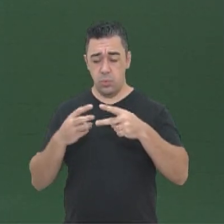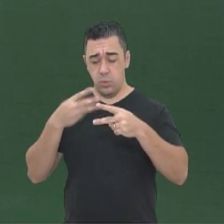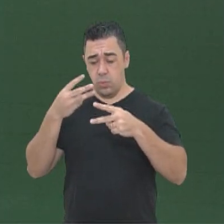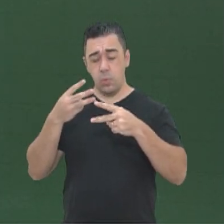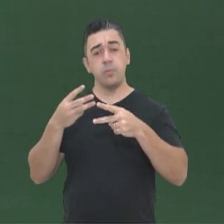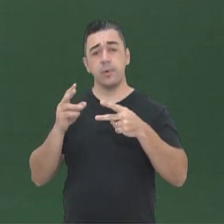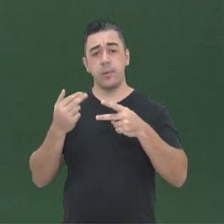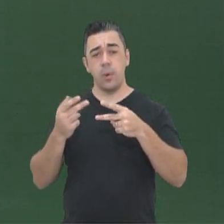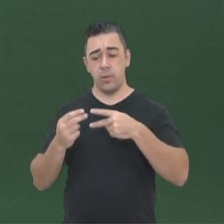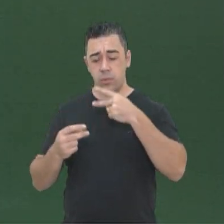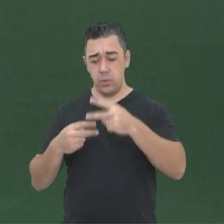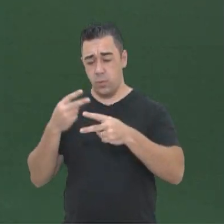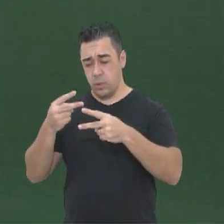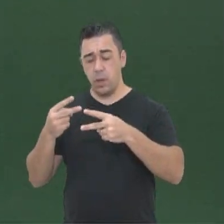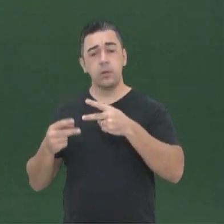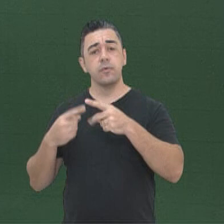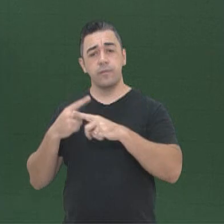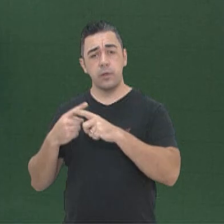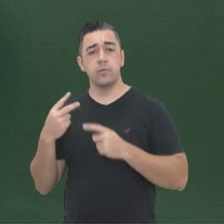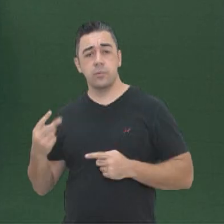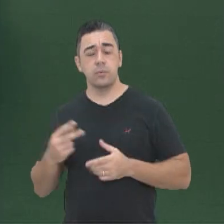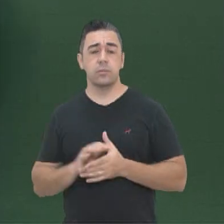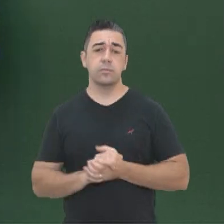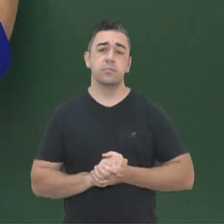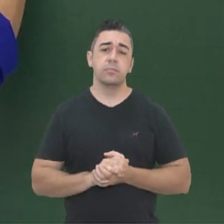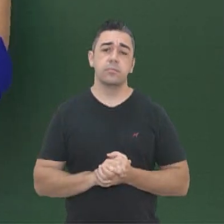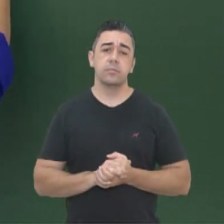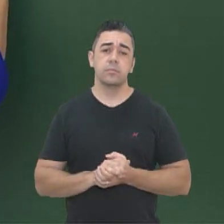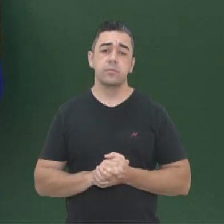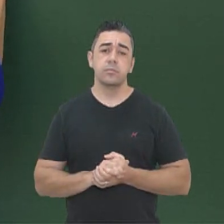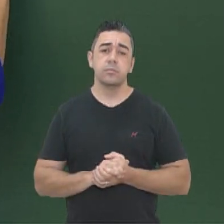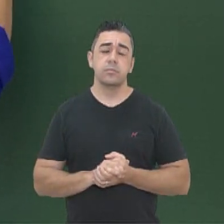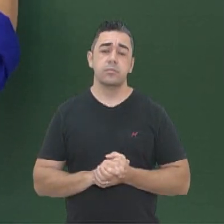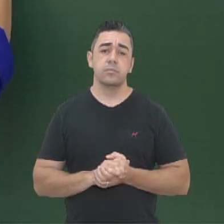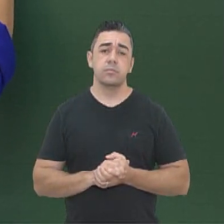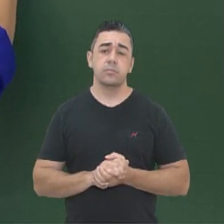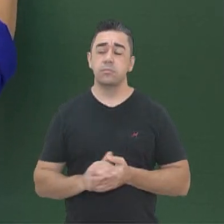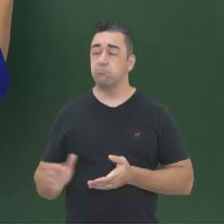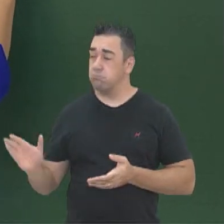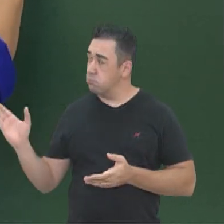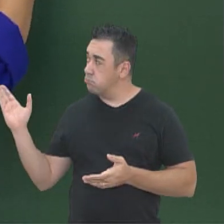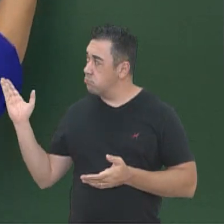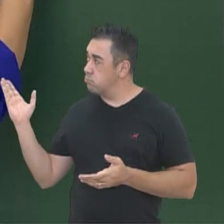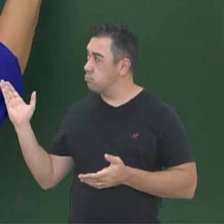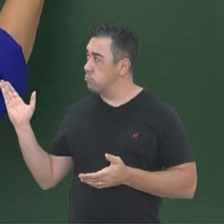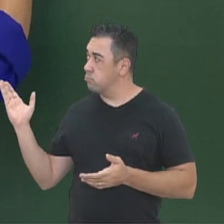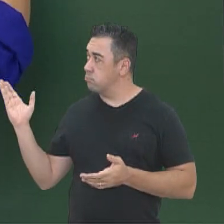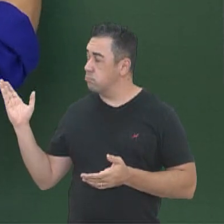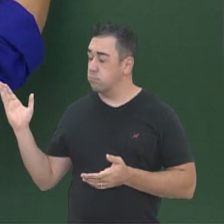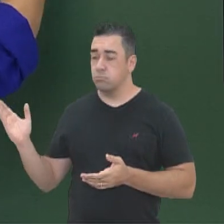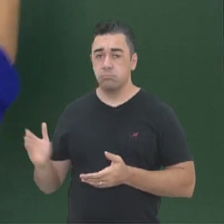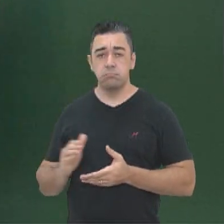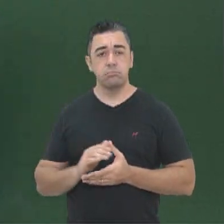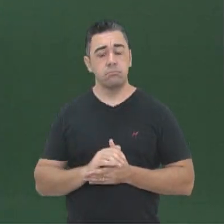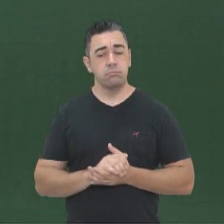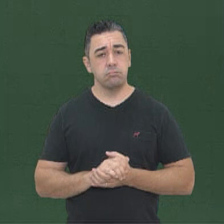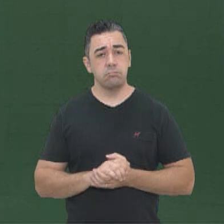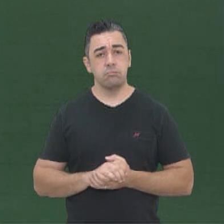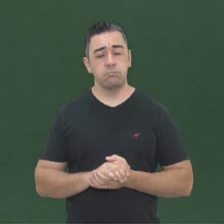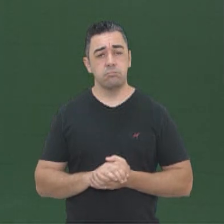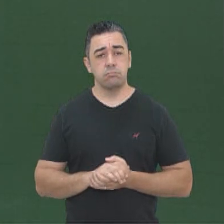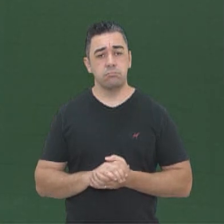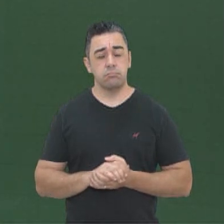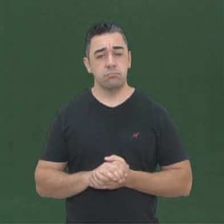cubo é 2 ao quadrado vezes 2. Então, 2 ao quadrado vezes